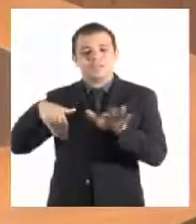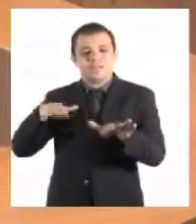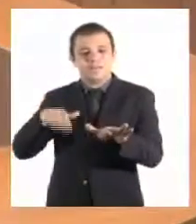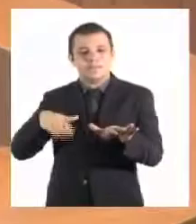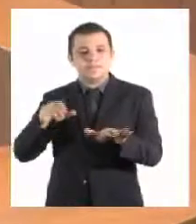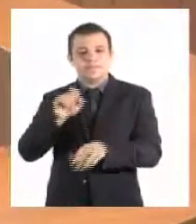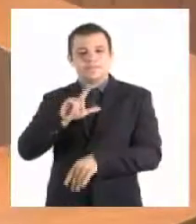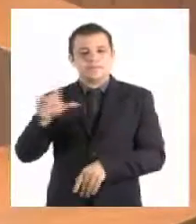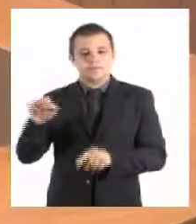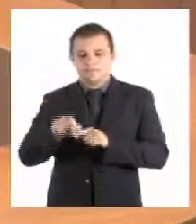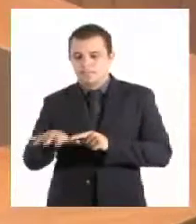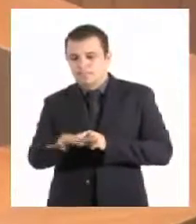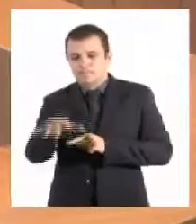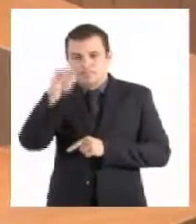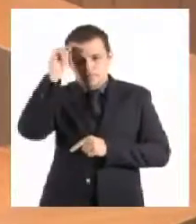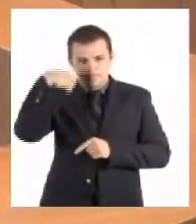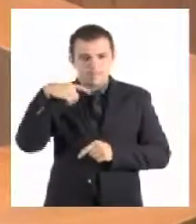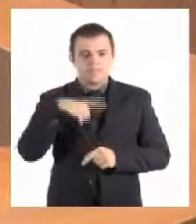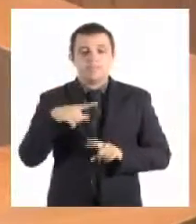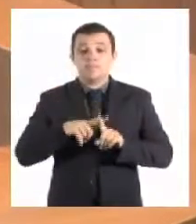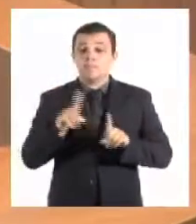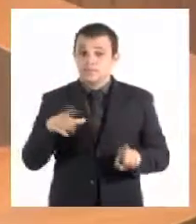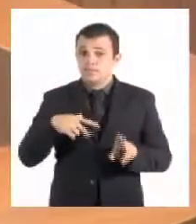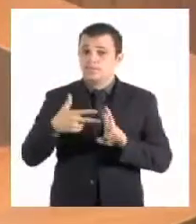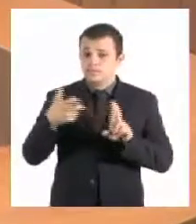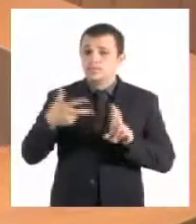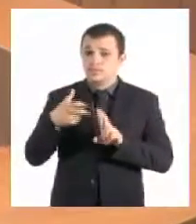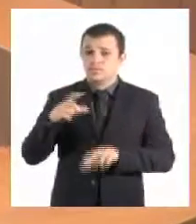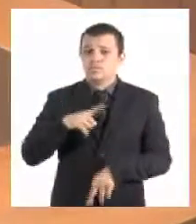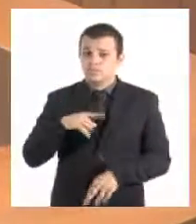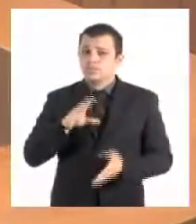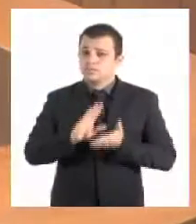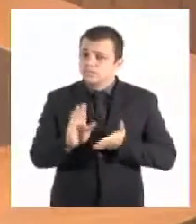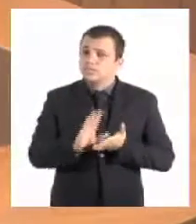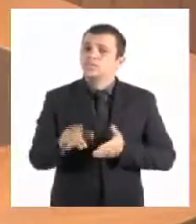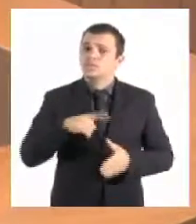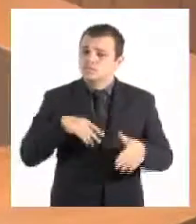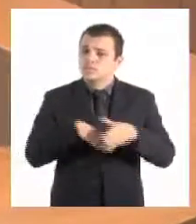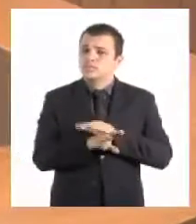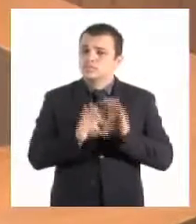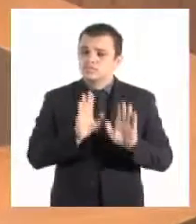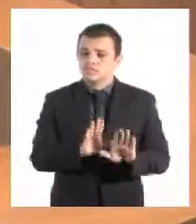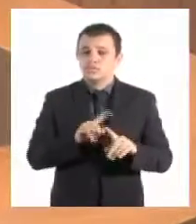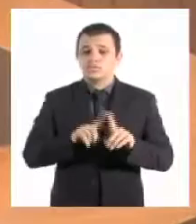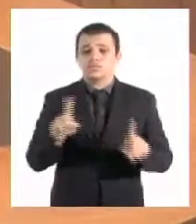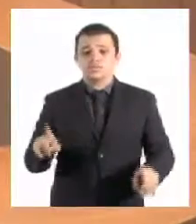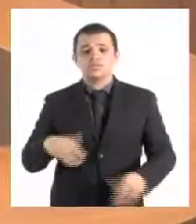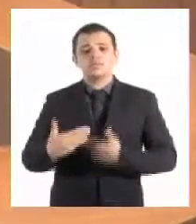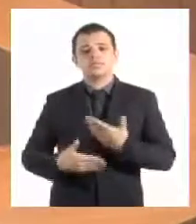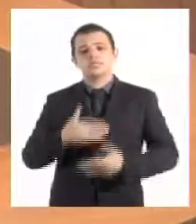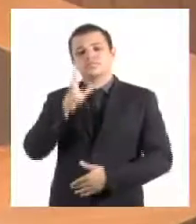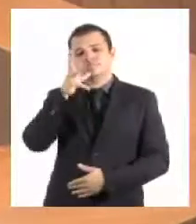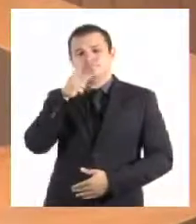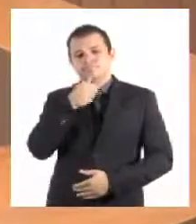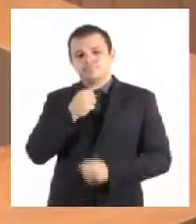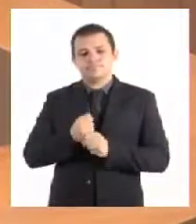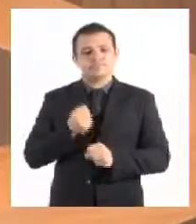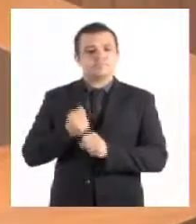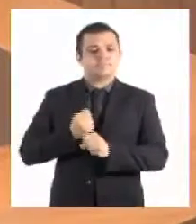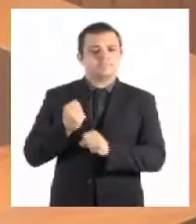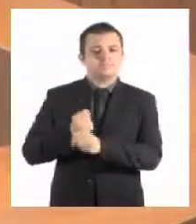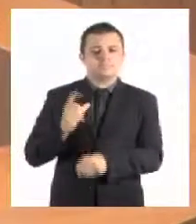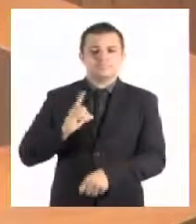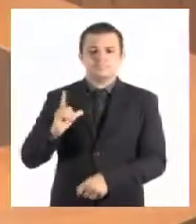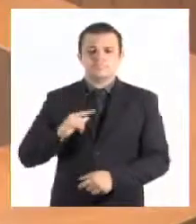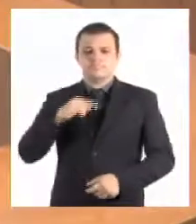Mas o recurso está alocado, os recursos estão disponíveis. A execução é que é lenta, é que não foi possível